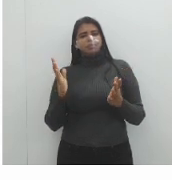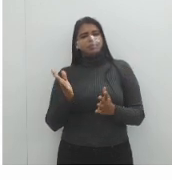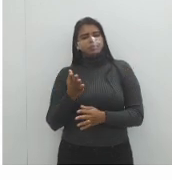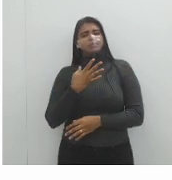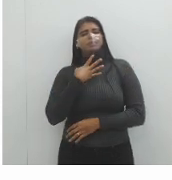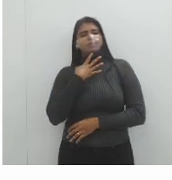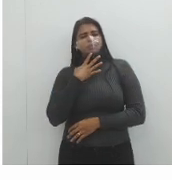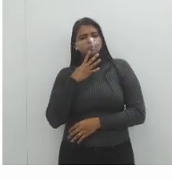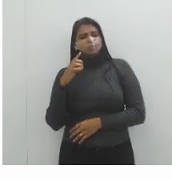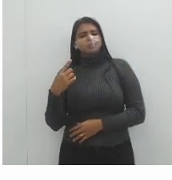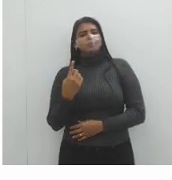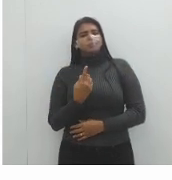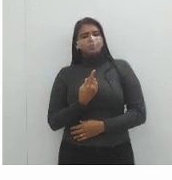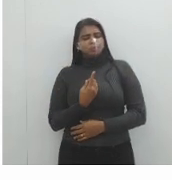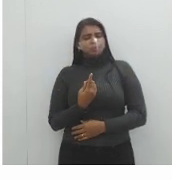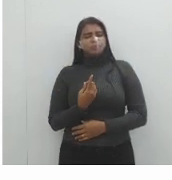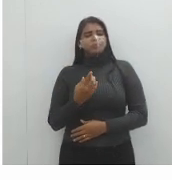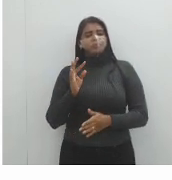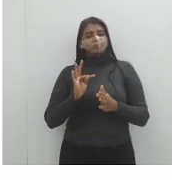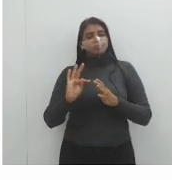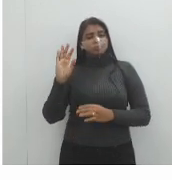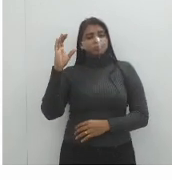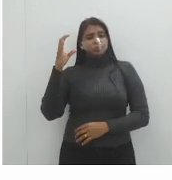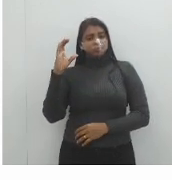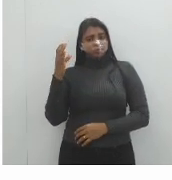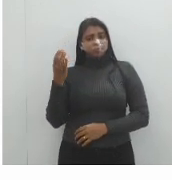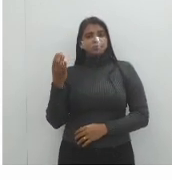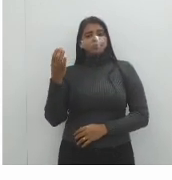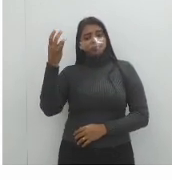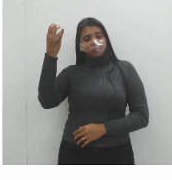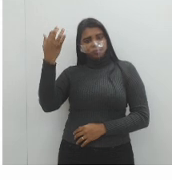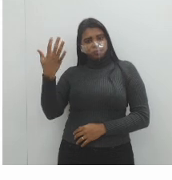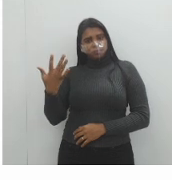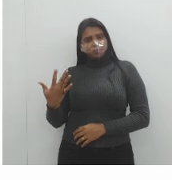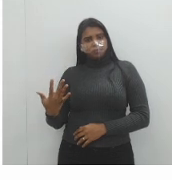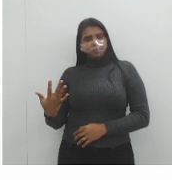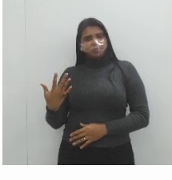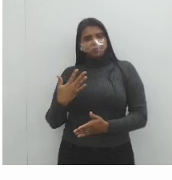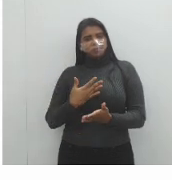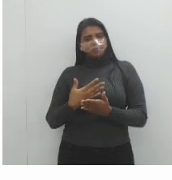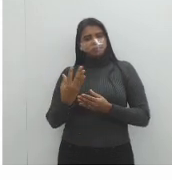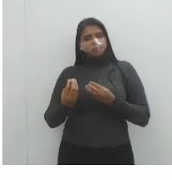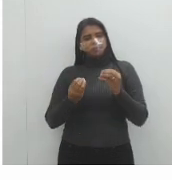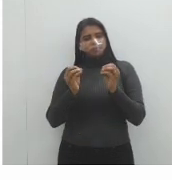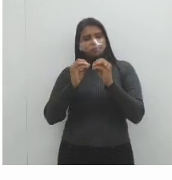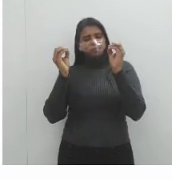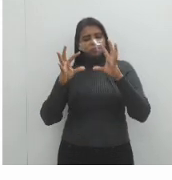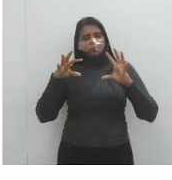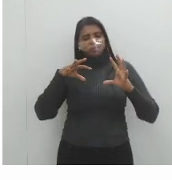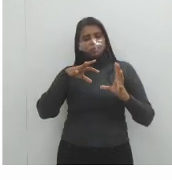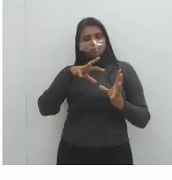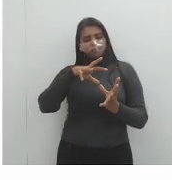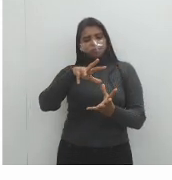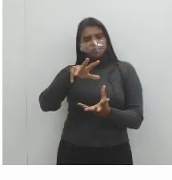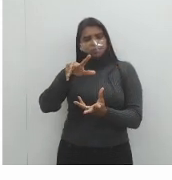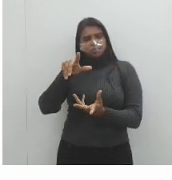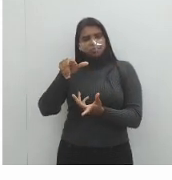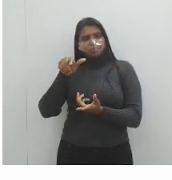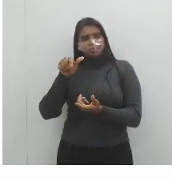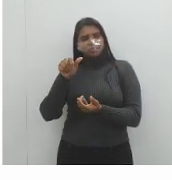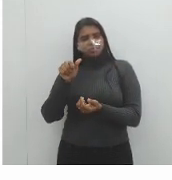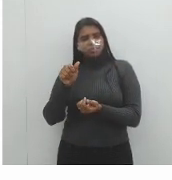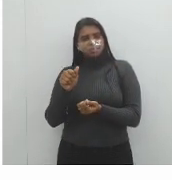conhecida, uma teoria bem conhecida, científica, que explica aí a origem do universo. Então, aquela explosão, aquela grande